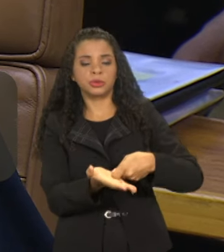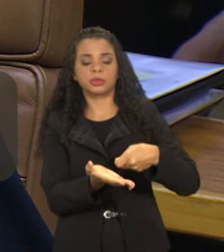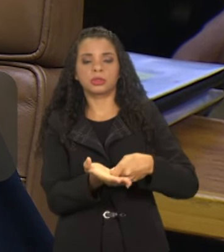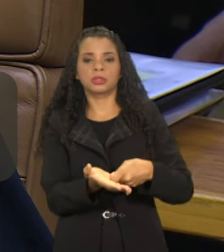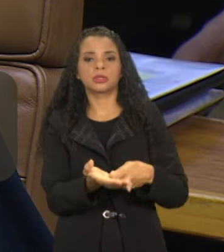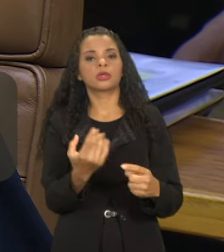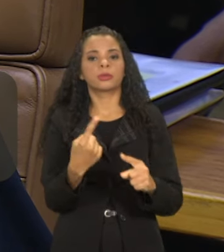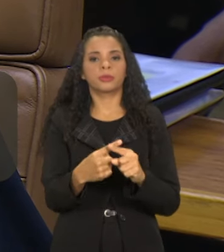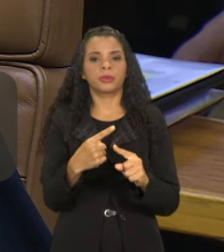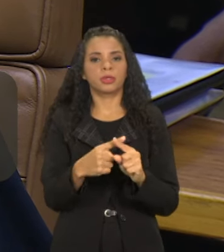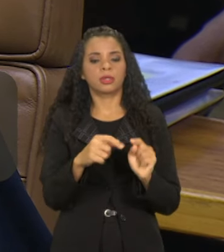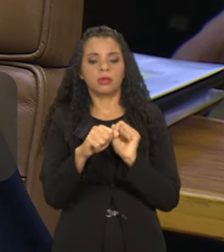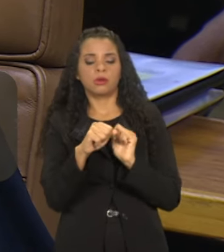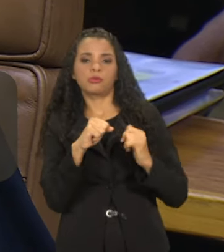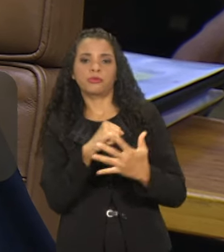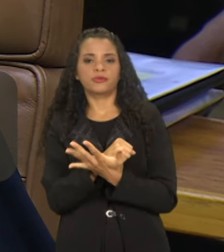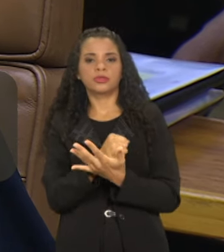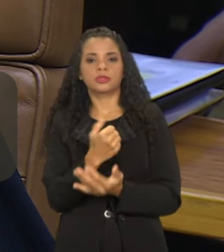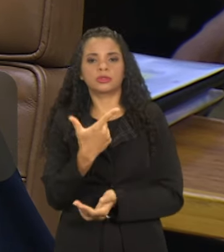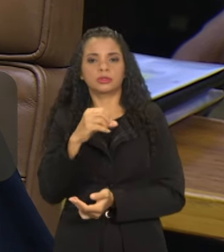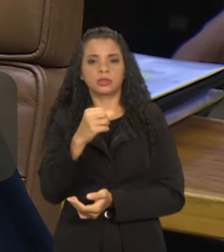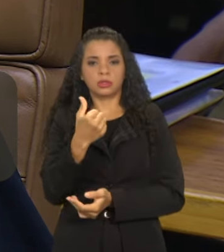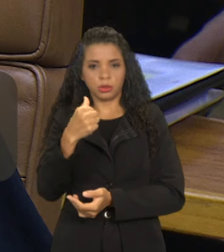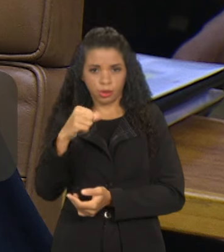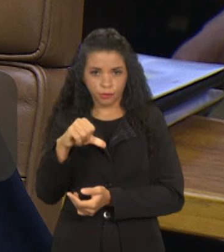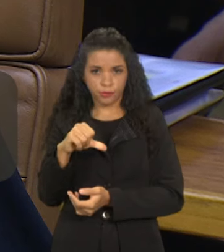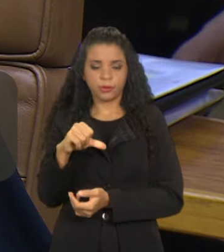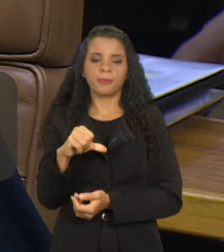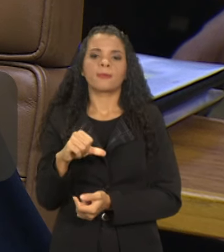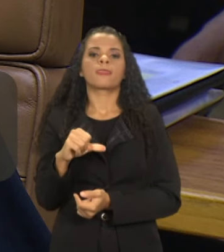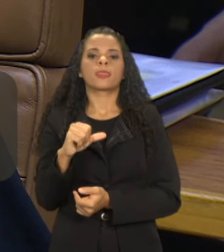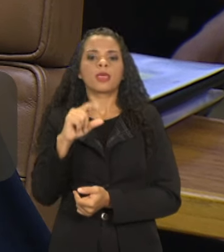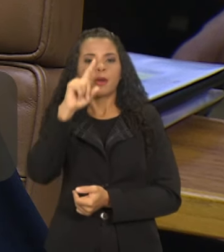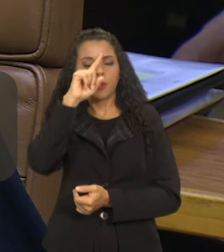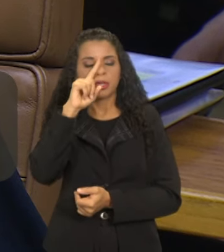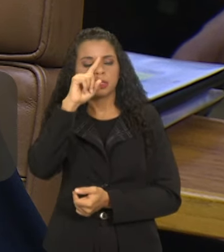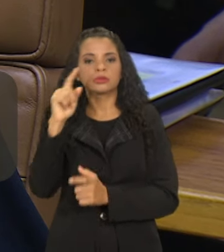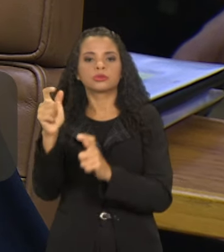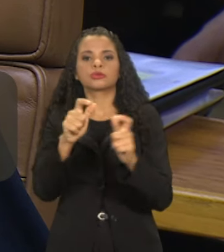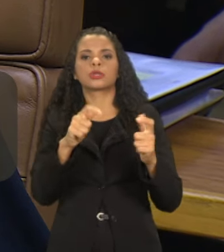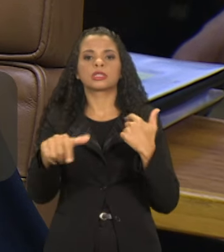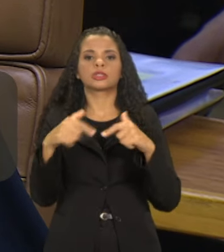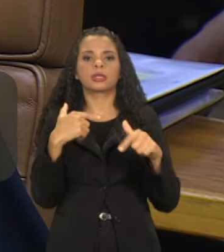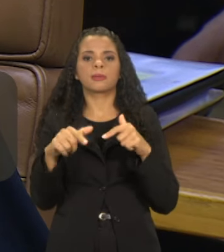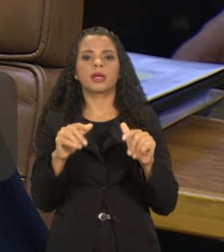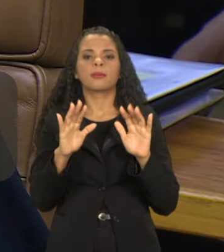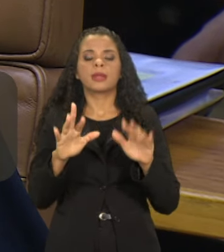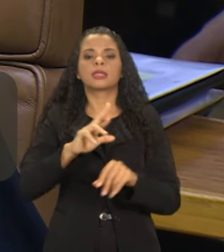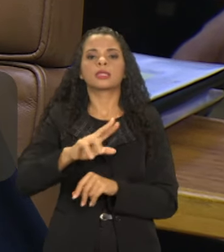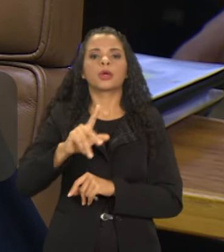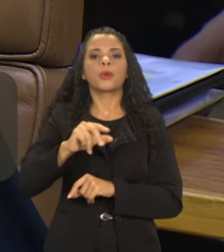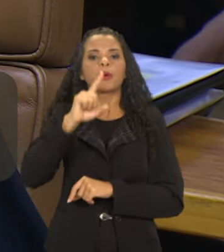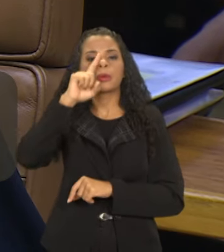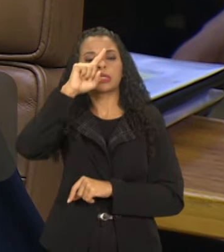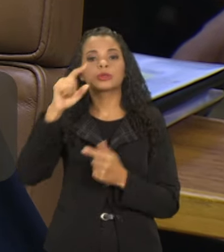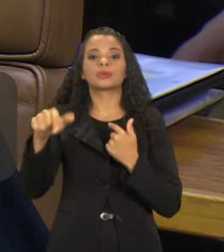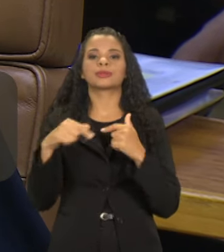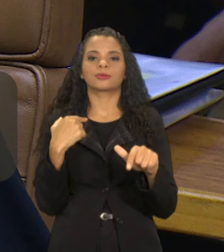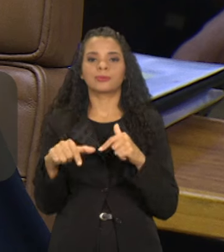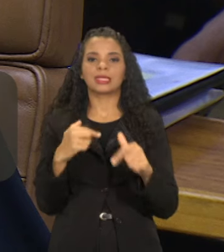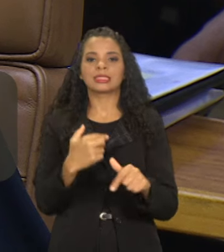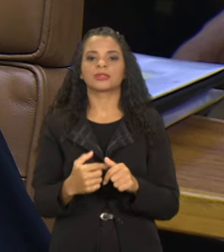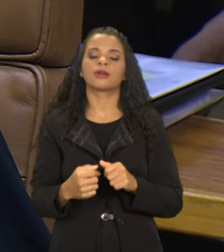embora o Covid-19 seja um risco que ocorre em muitos locais de trabalho, não é majoritariamente um risco ocupacional. O Covid-19 pode